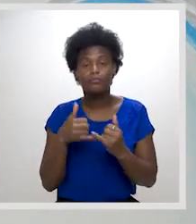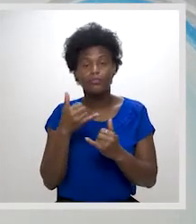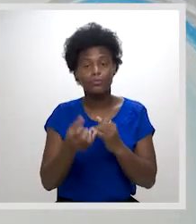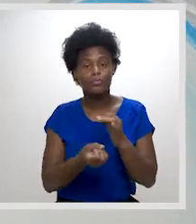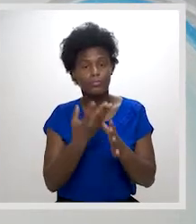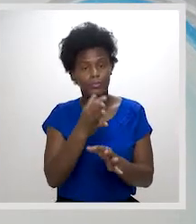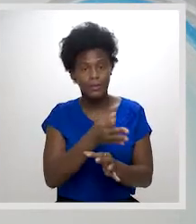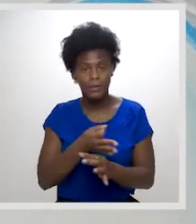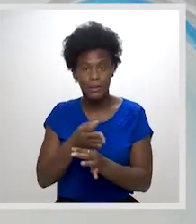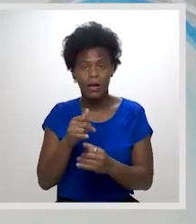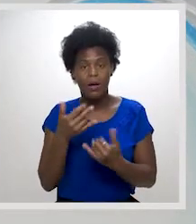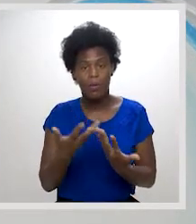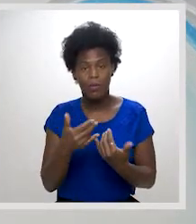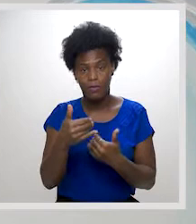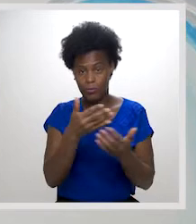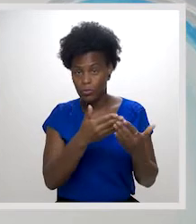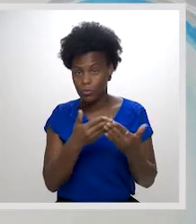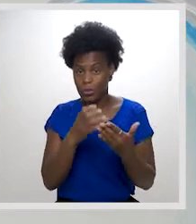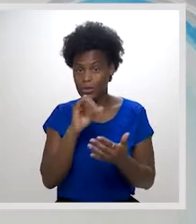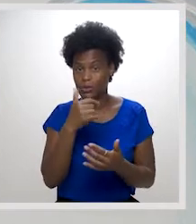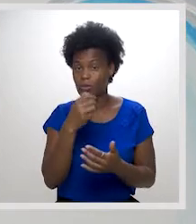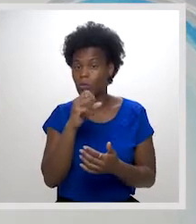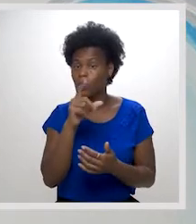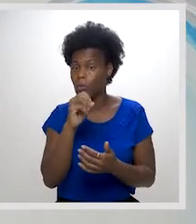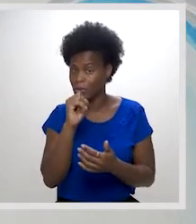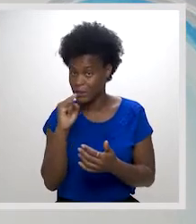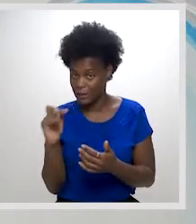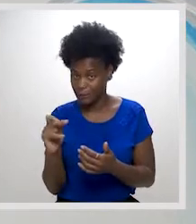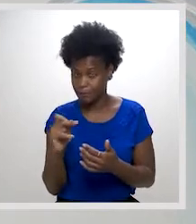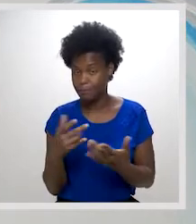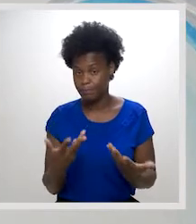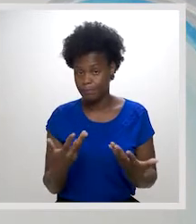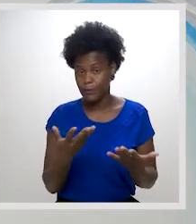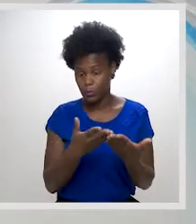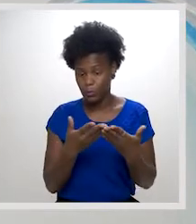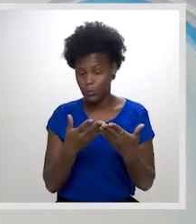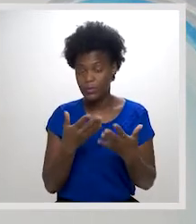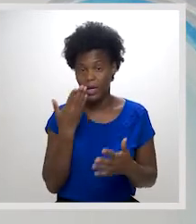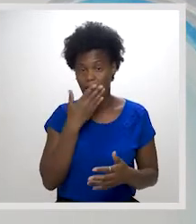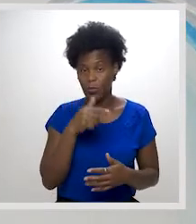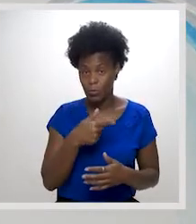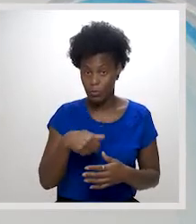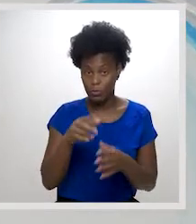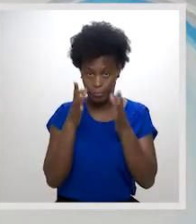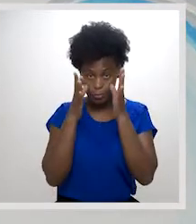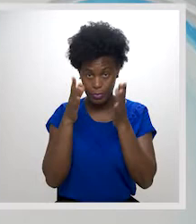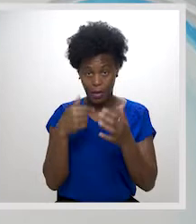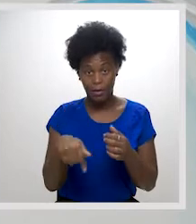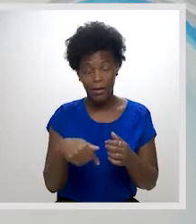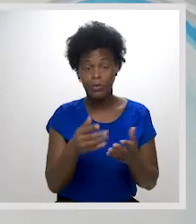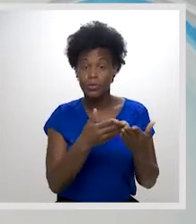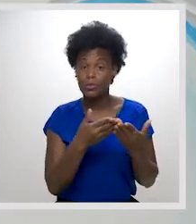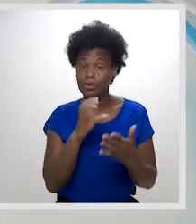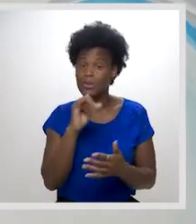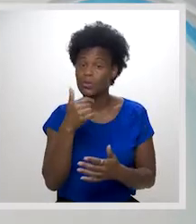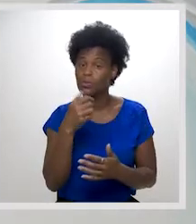que surgiu a célula, agora vamos estudar a citologia propriamente dita. A nossa aula está centrada